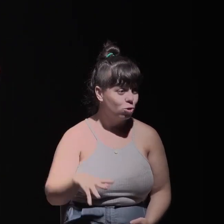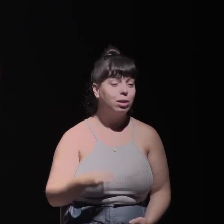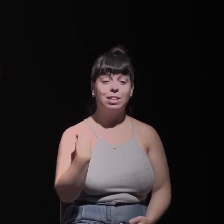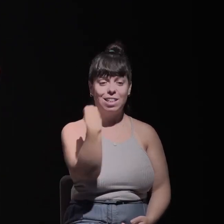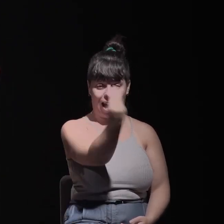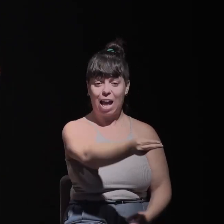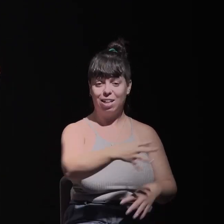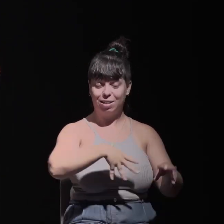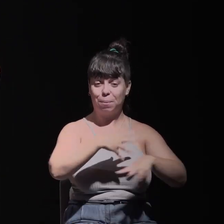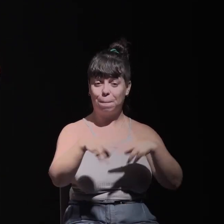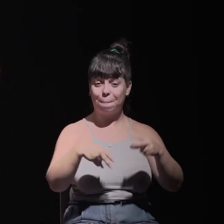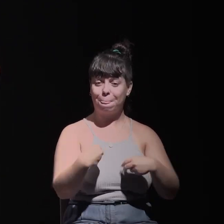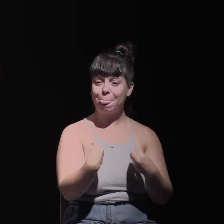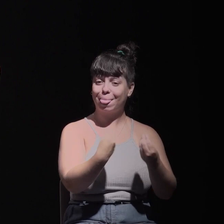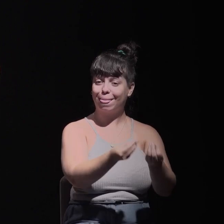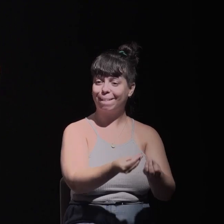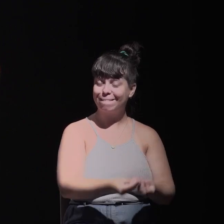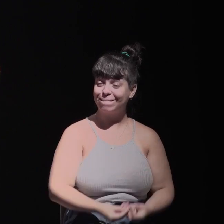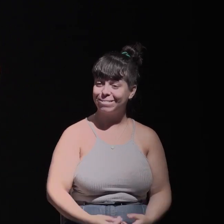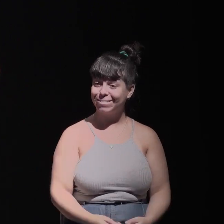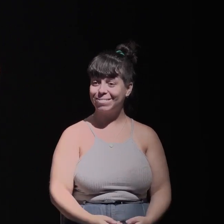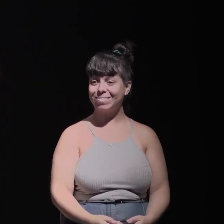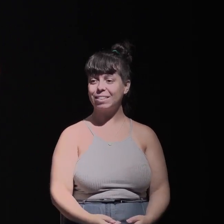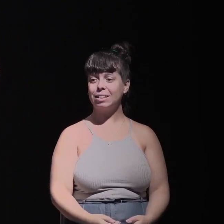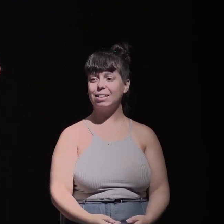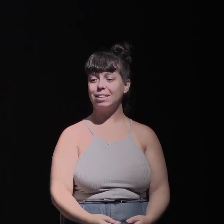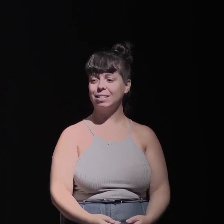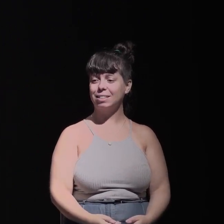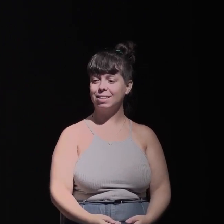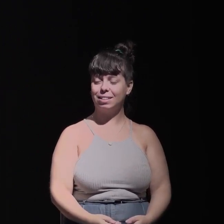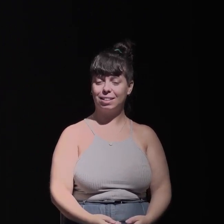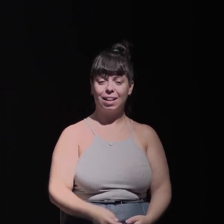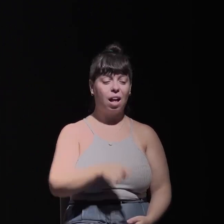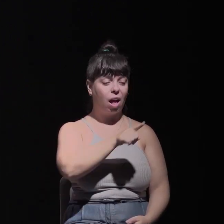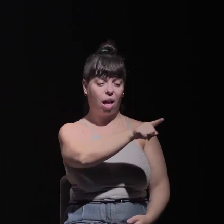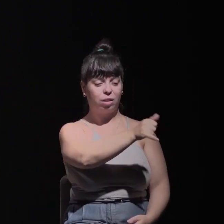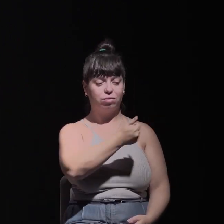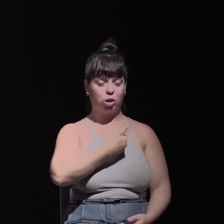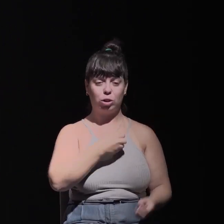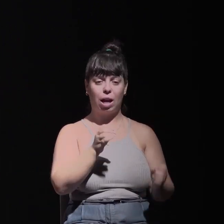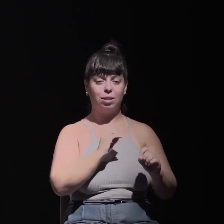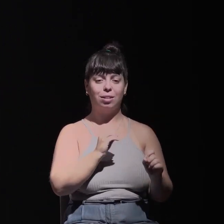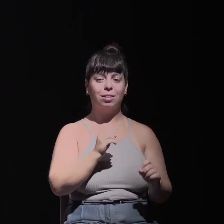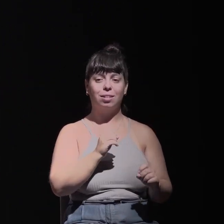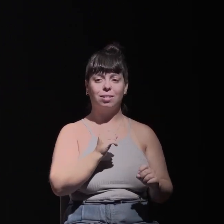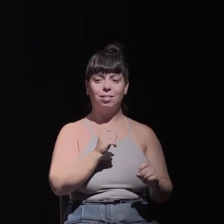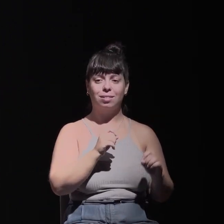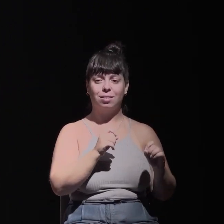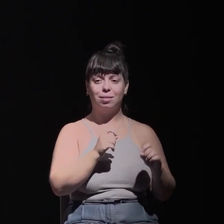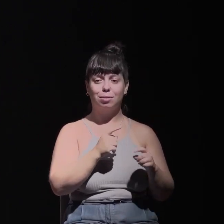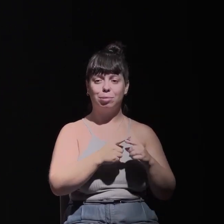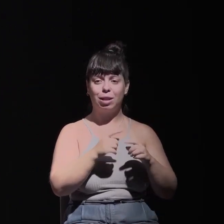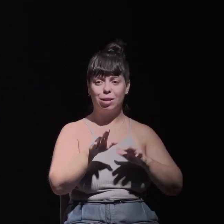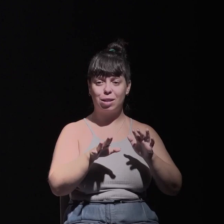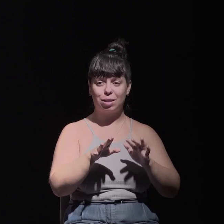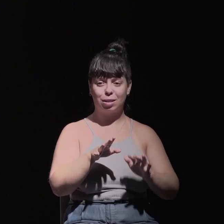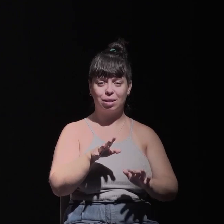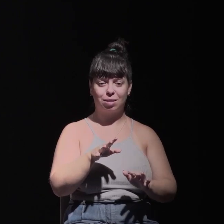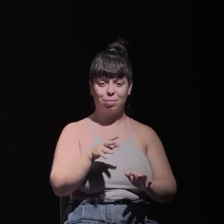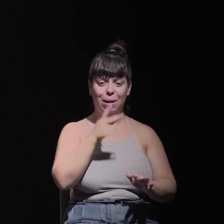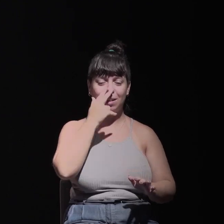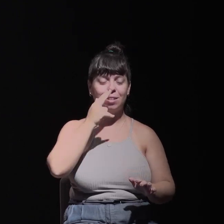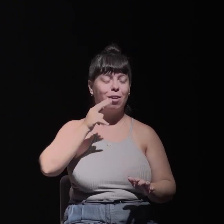eu dei para ela, assim, né? E ela não me disse nada, não foi aquela cena, porque a gente sempre espera, né, que vai